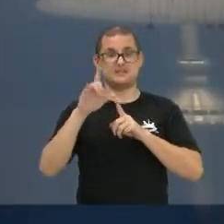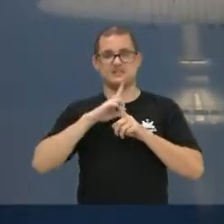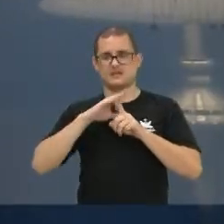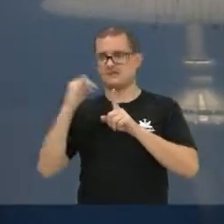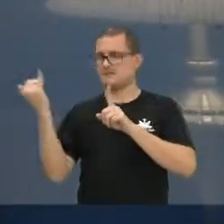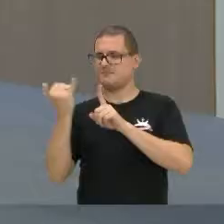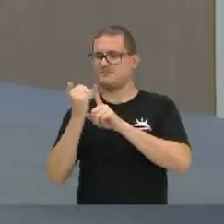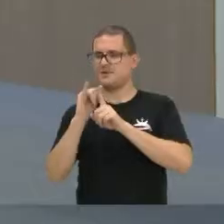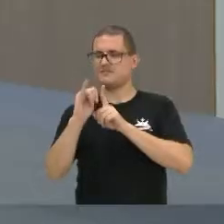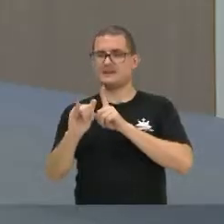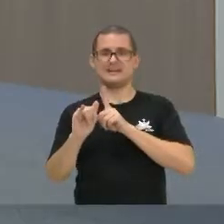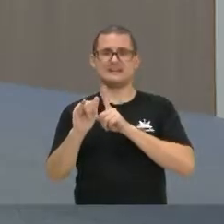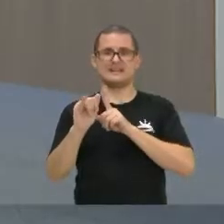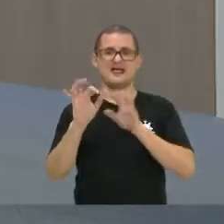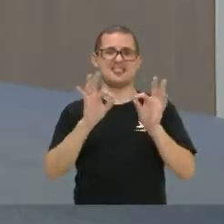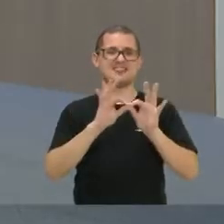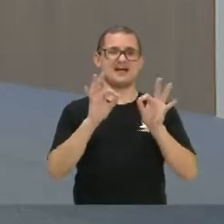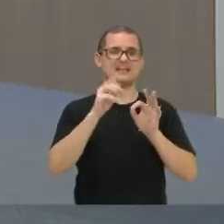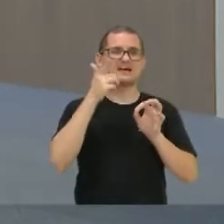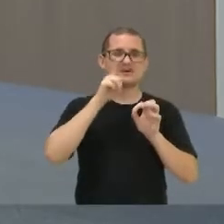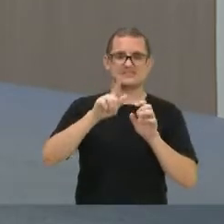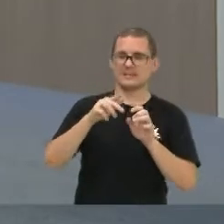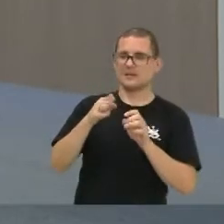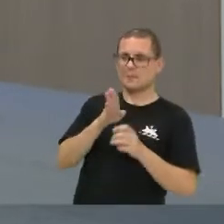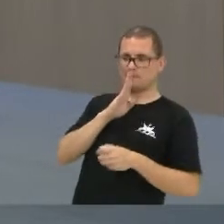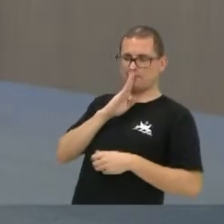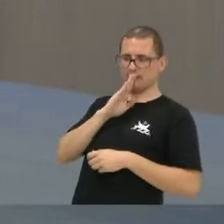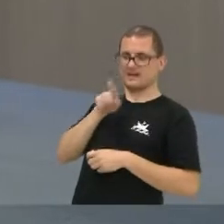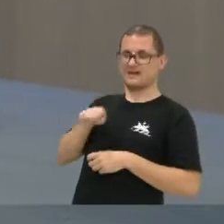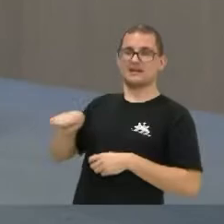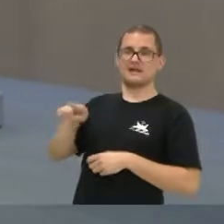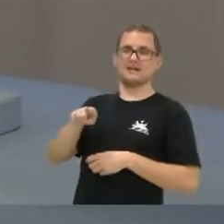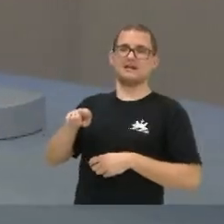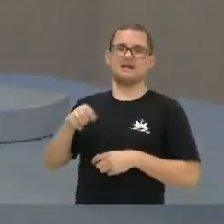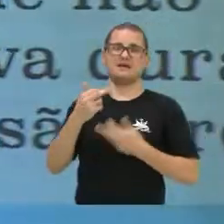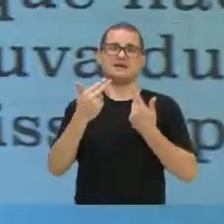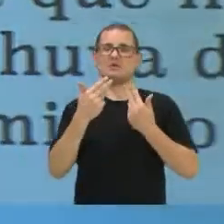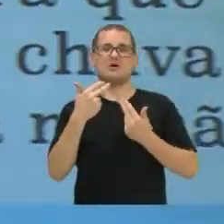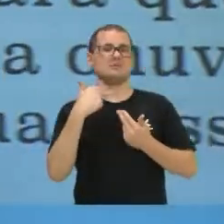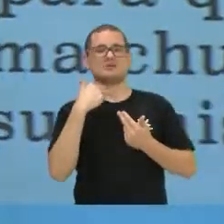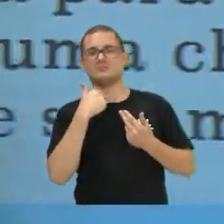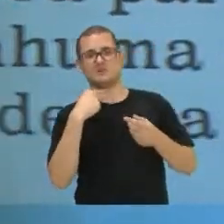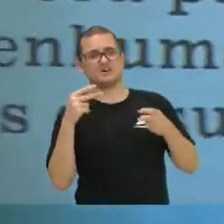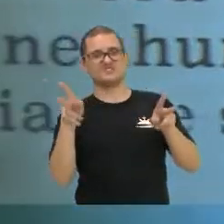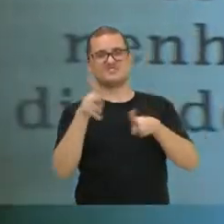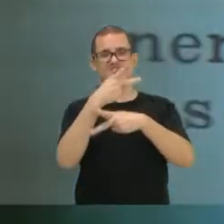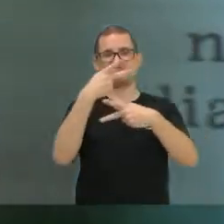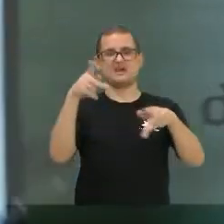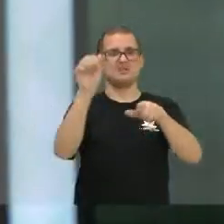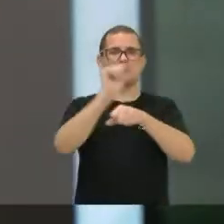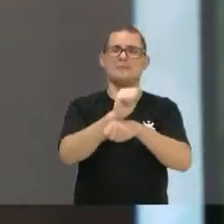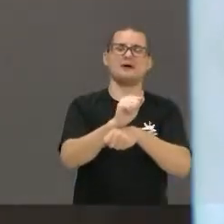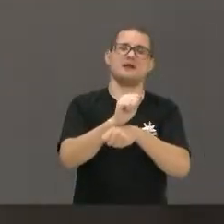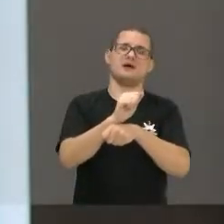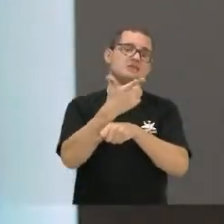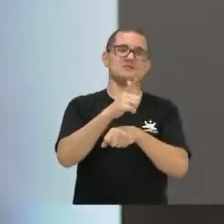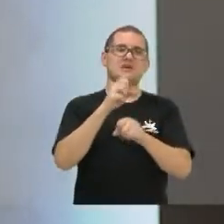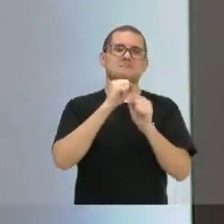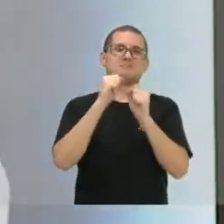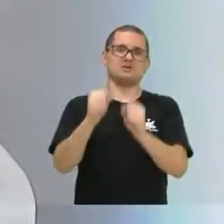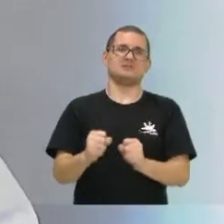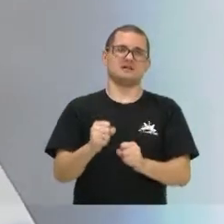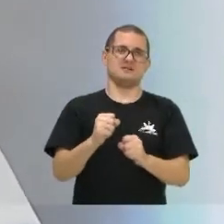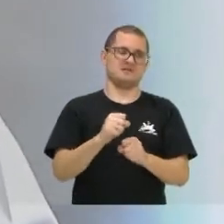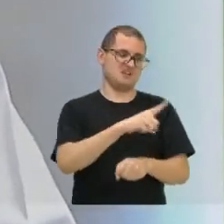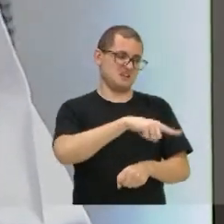assim como não pode cessar o vento não pode fazer vira chuva não tem poder